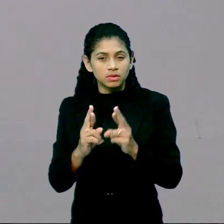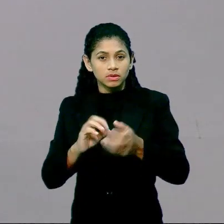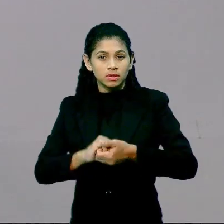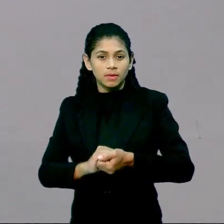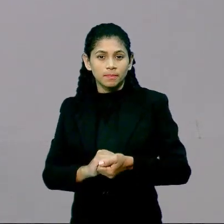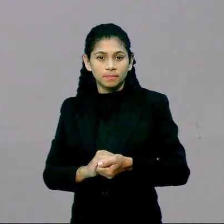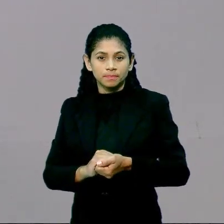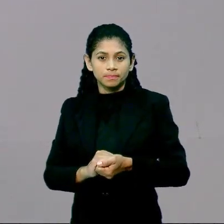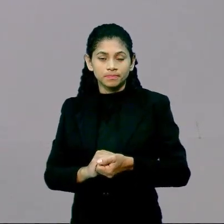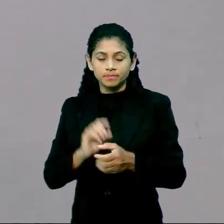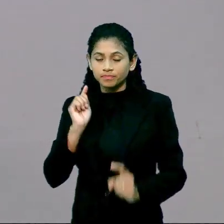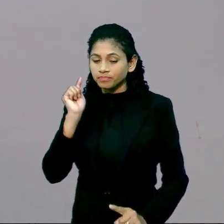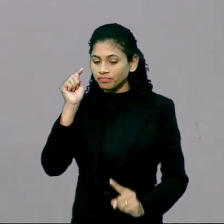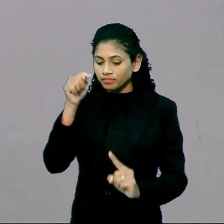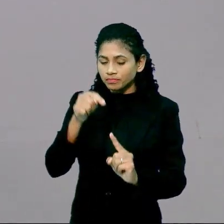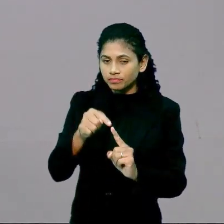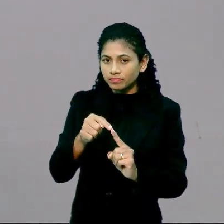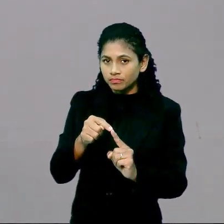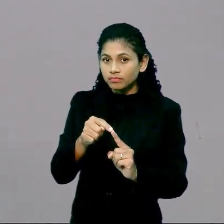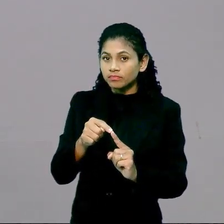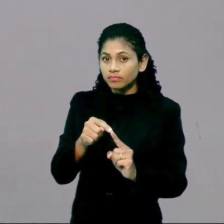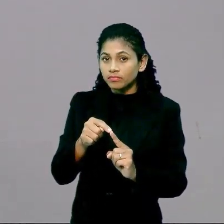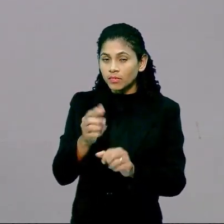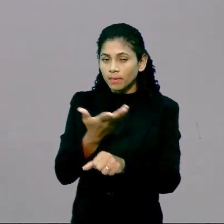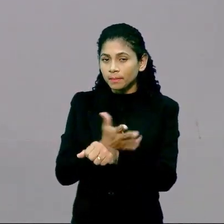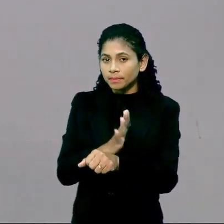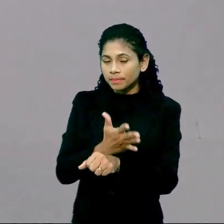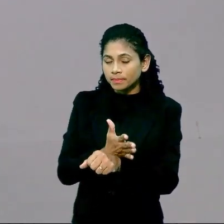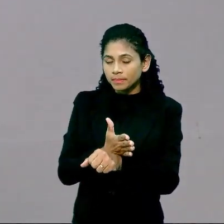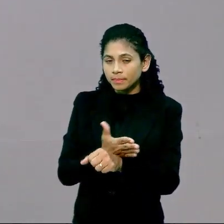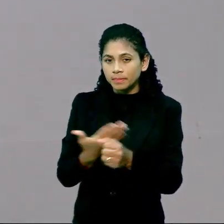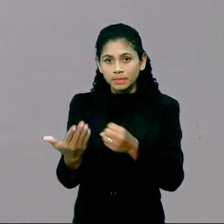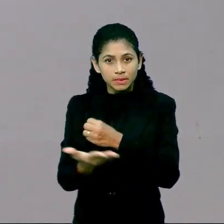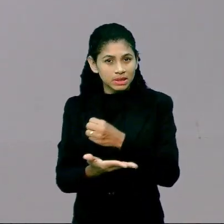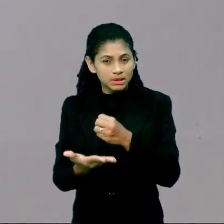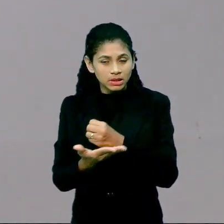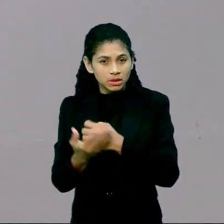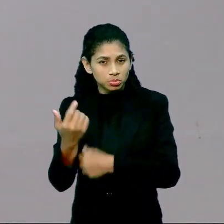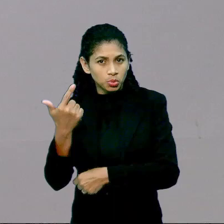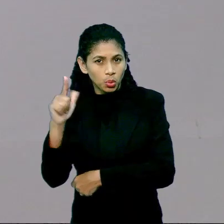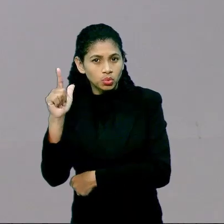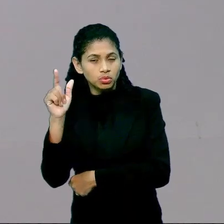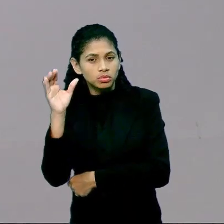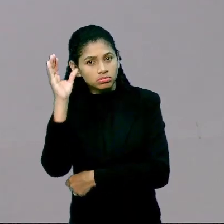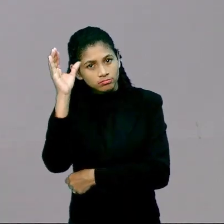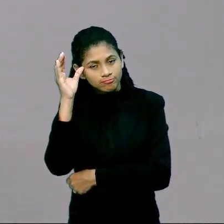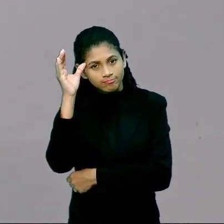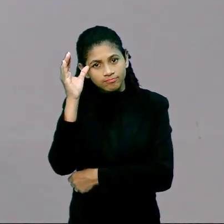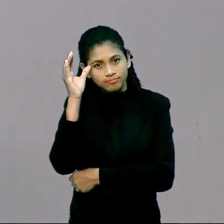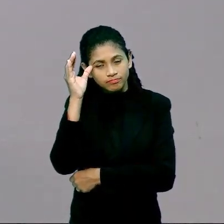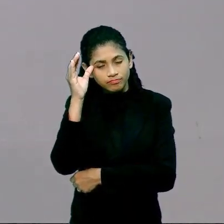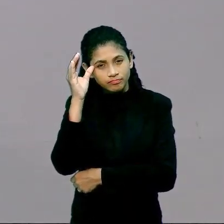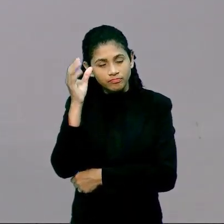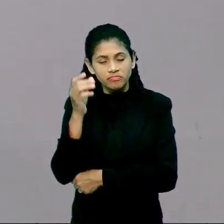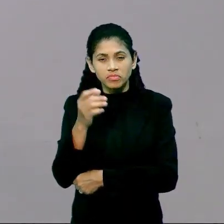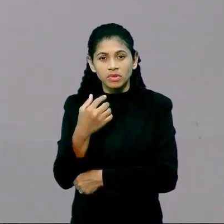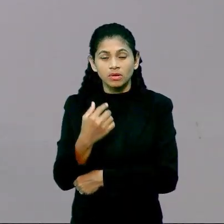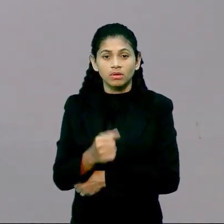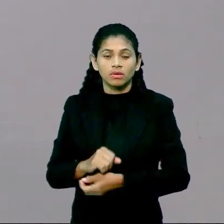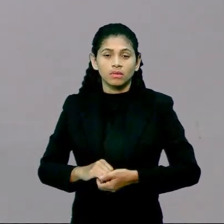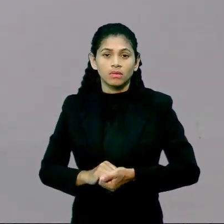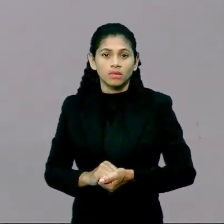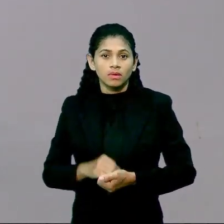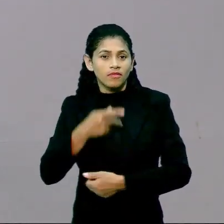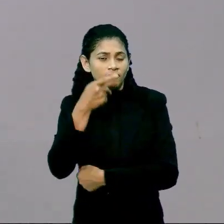definir determinado tipo de prática com base em determinado conhecimento. Quem ditava que aquilo ali era vadiagem, que